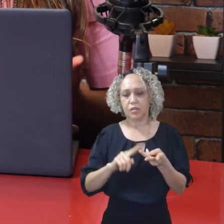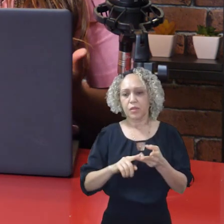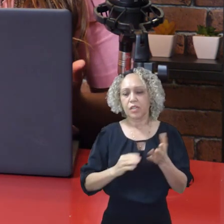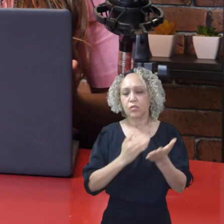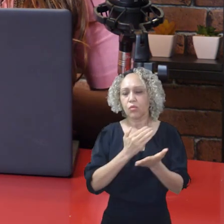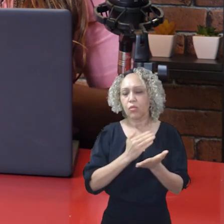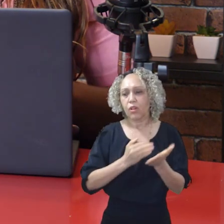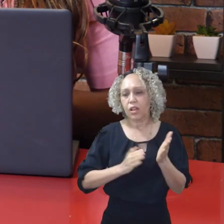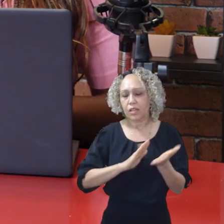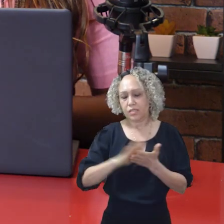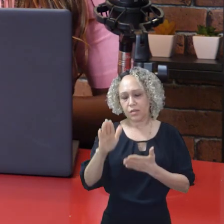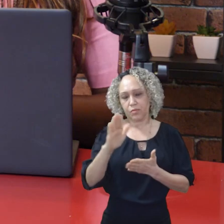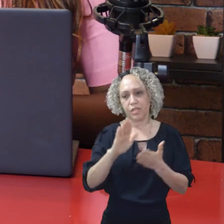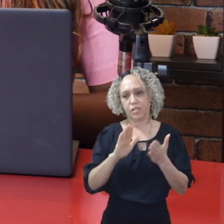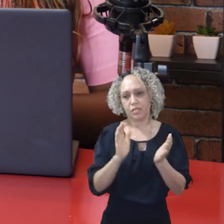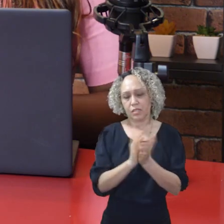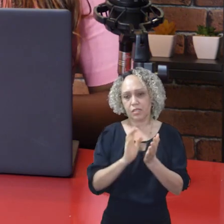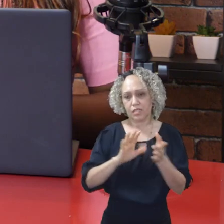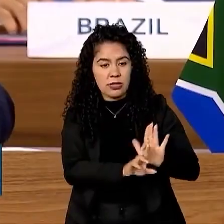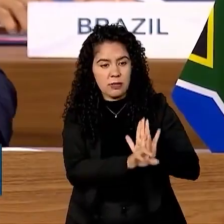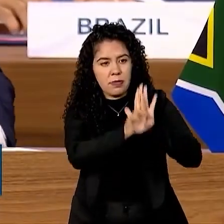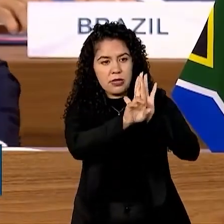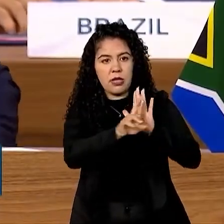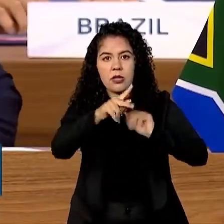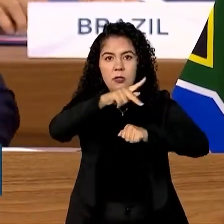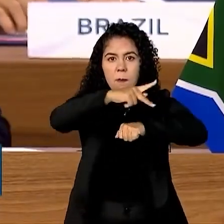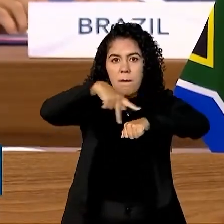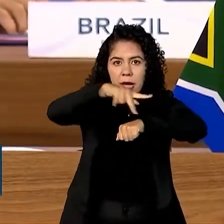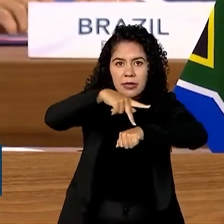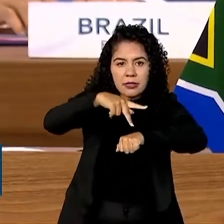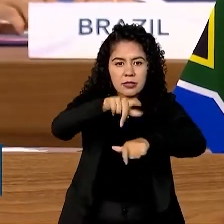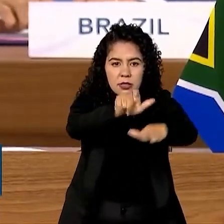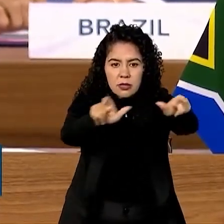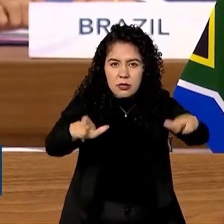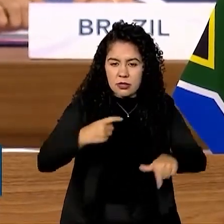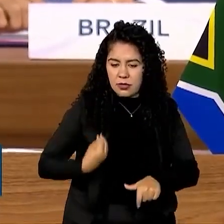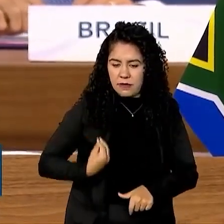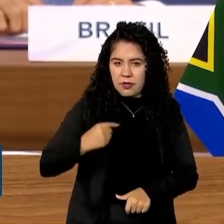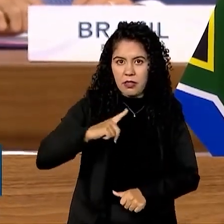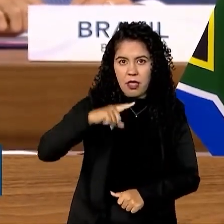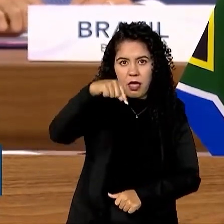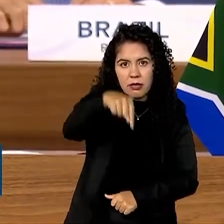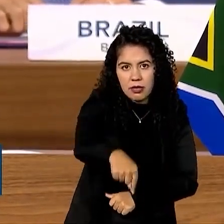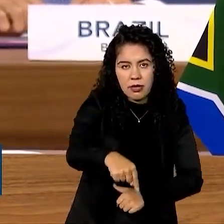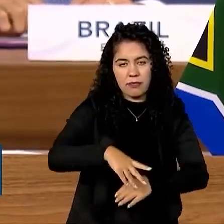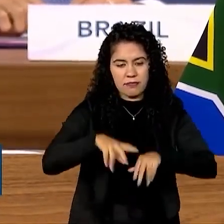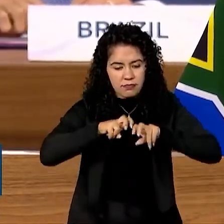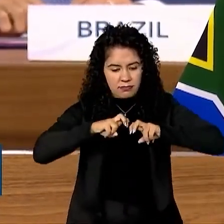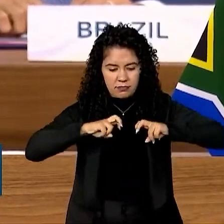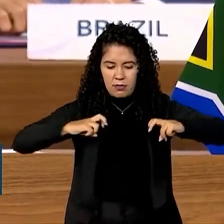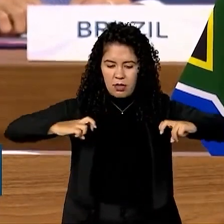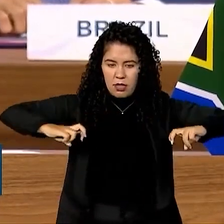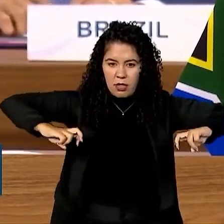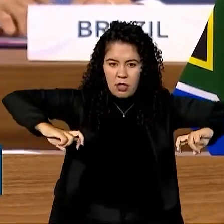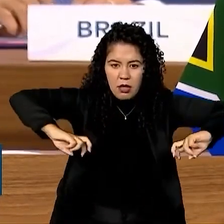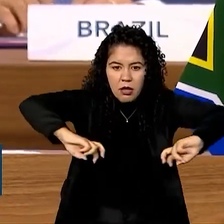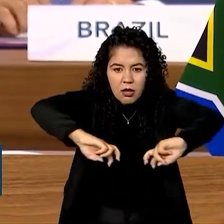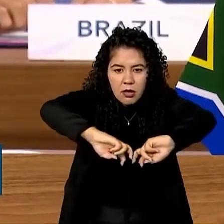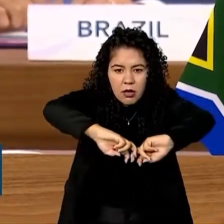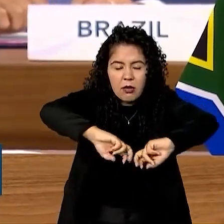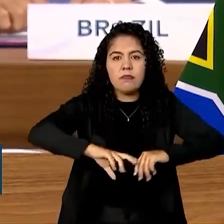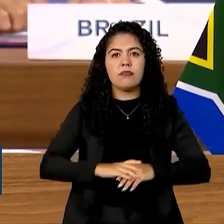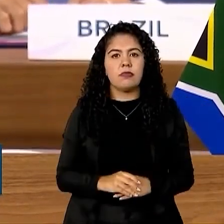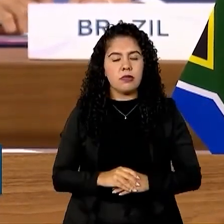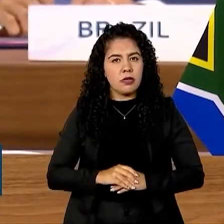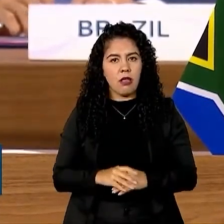Aliança Global contra a Fome e a Pobreza. Compete aos que estão de volta desta mesa a inadiável tarefa